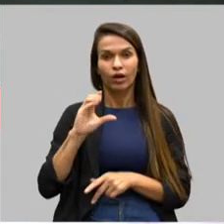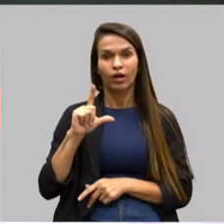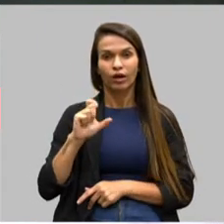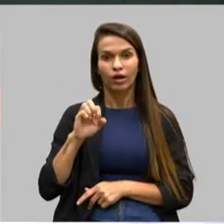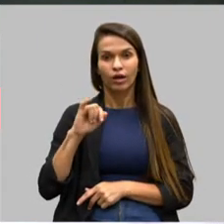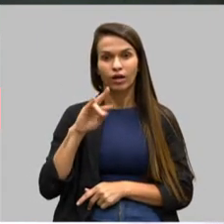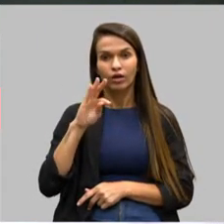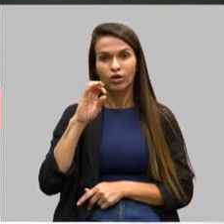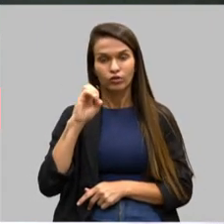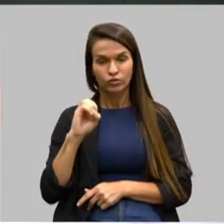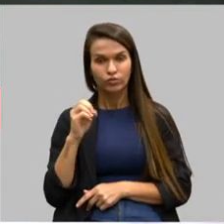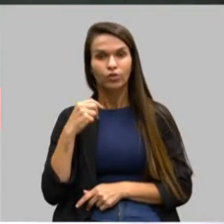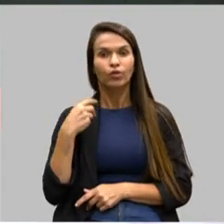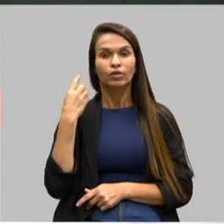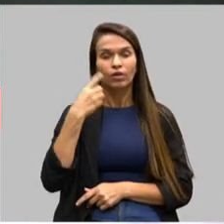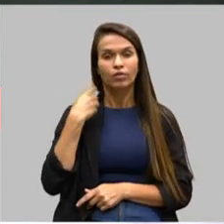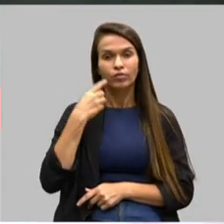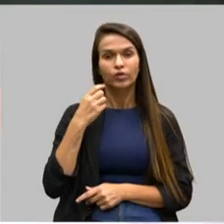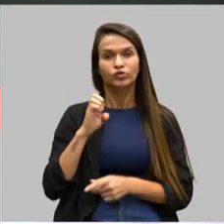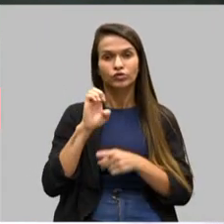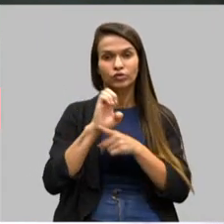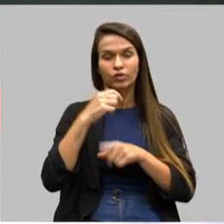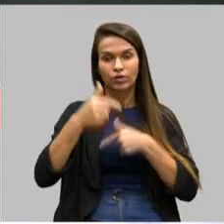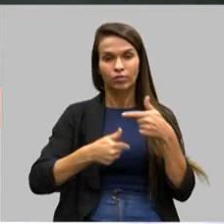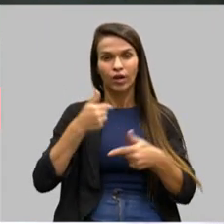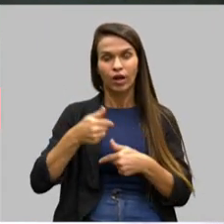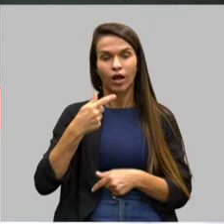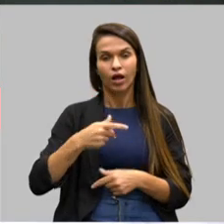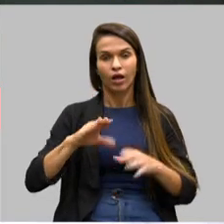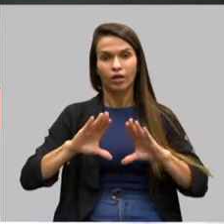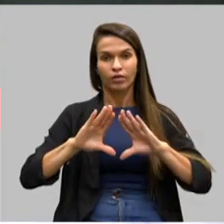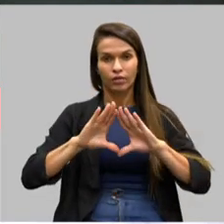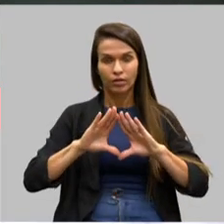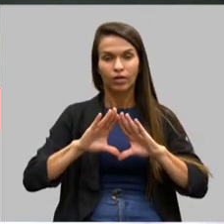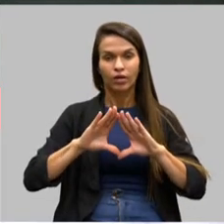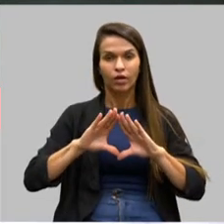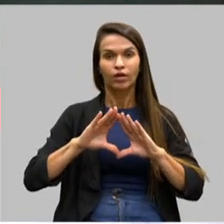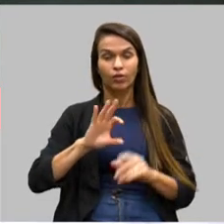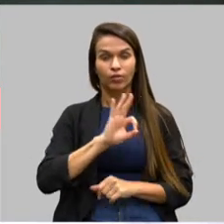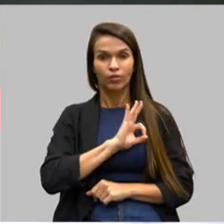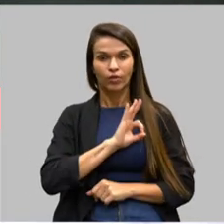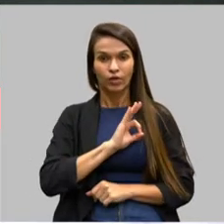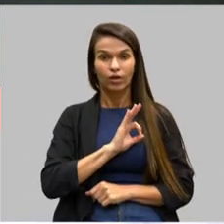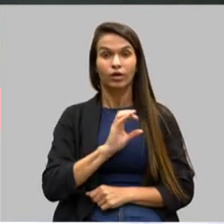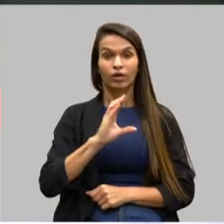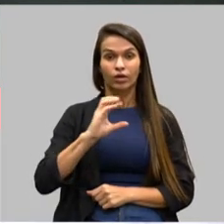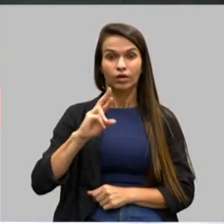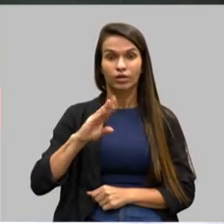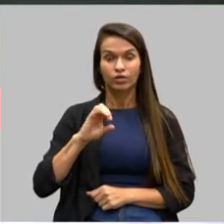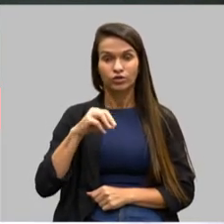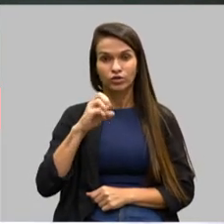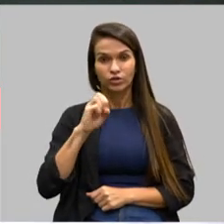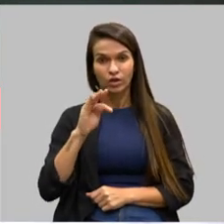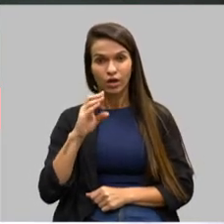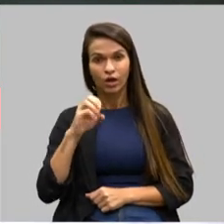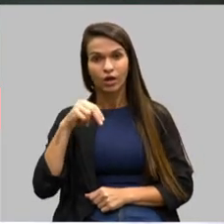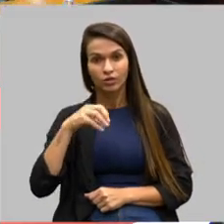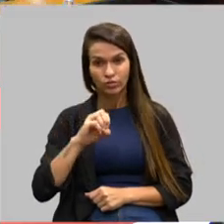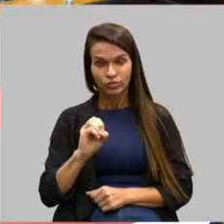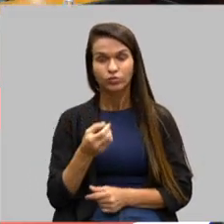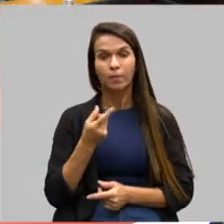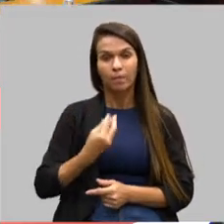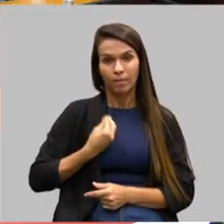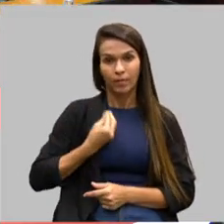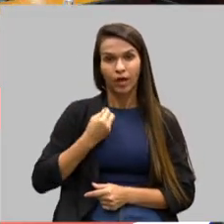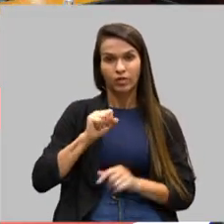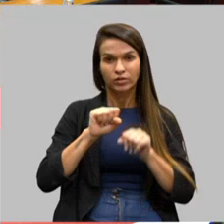deputado estadual, atuante, trabalhador aqui nessa casa. Delegado Cristiano também acaba de chegar e faz presente também nesse